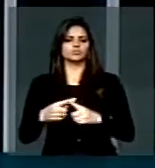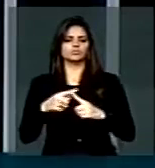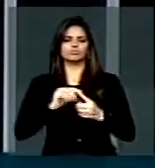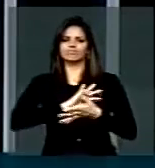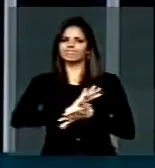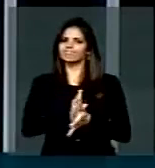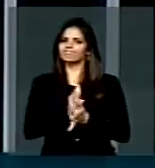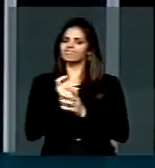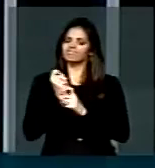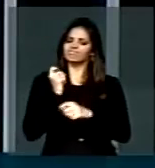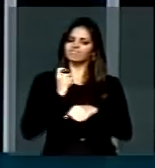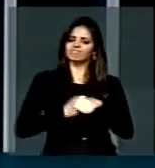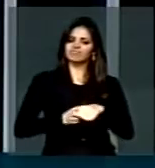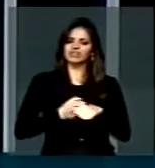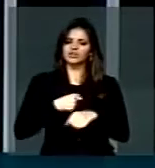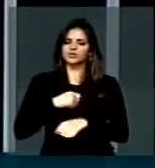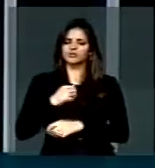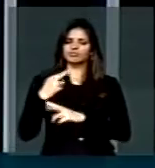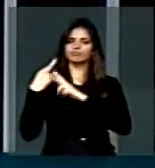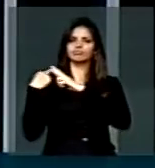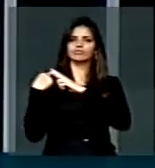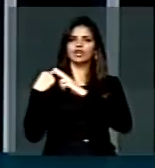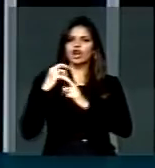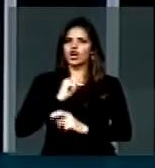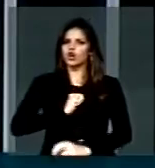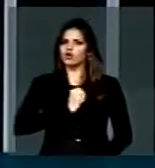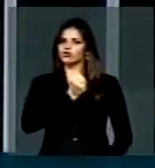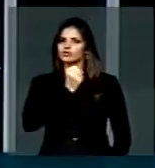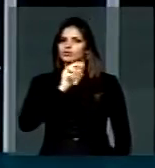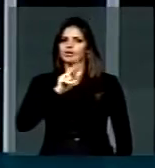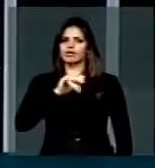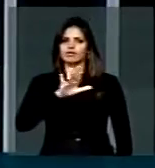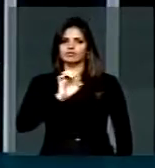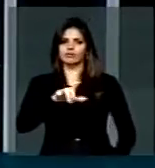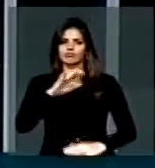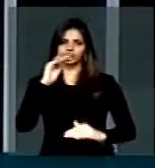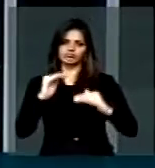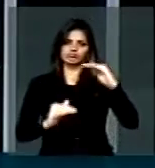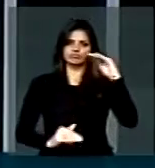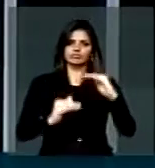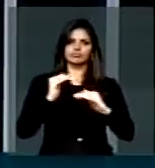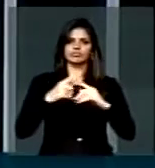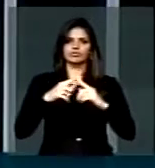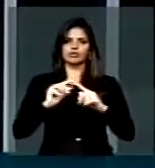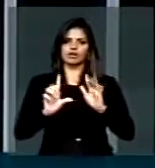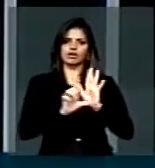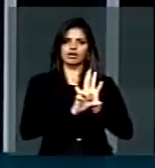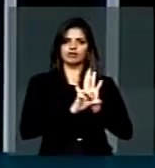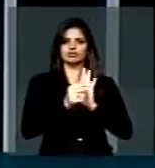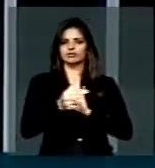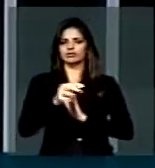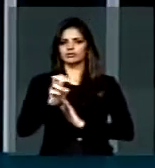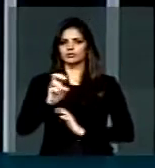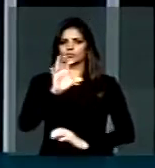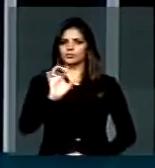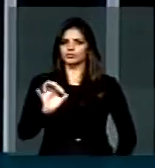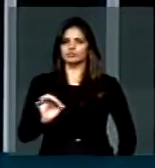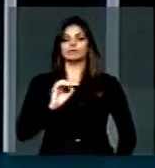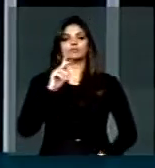duro legado de ódio racial e desigualdade ao marginalizar, por força de lei,